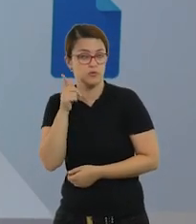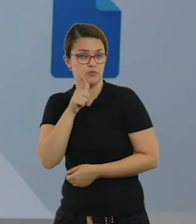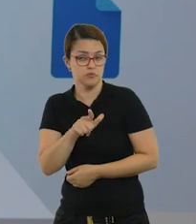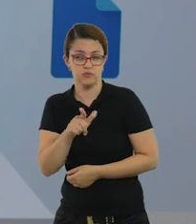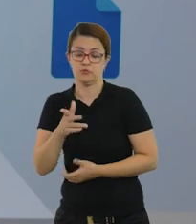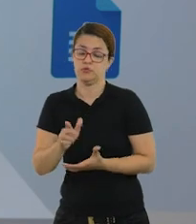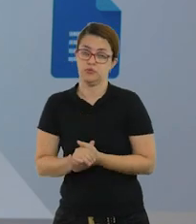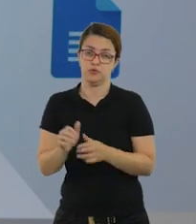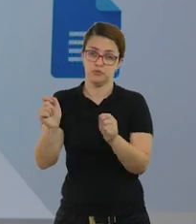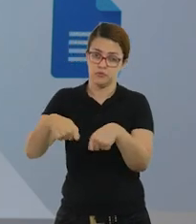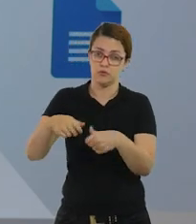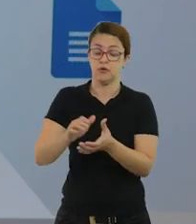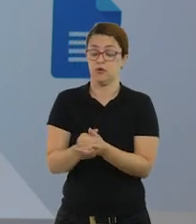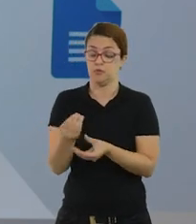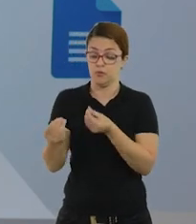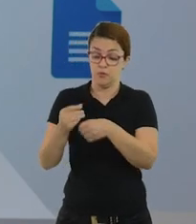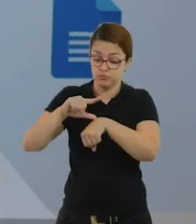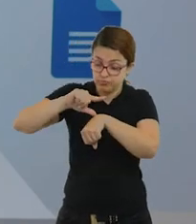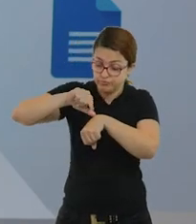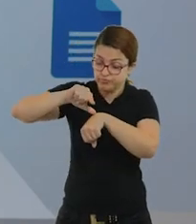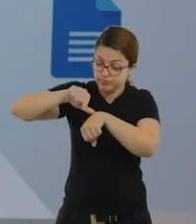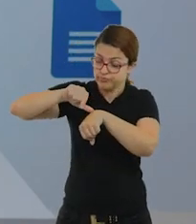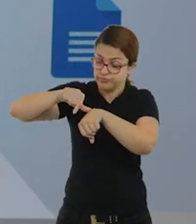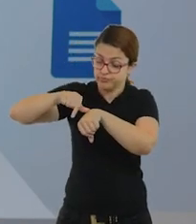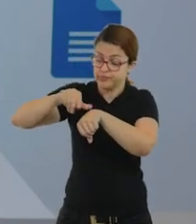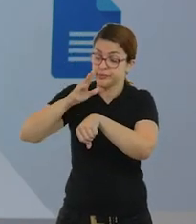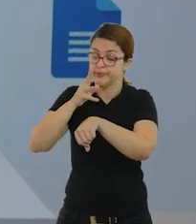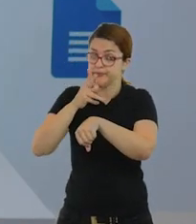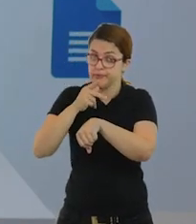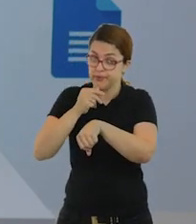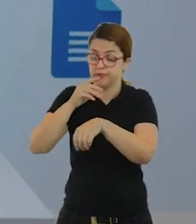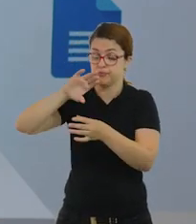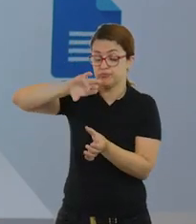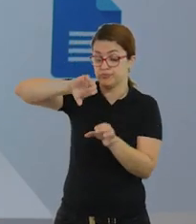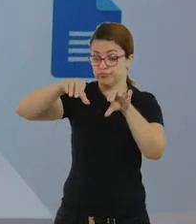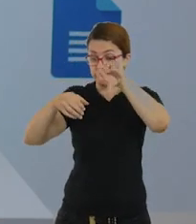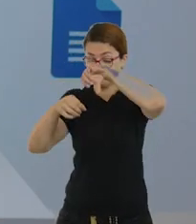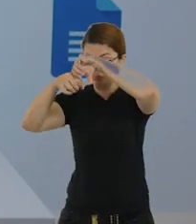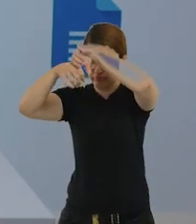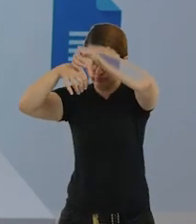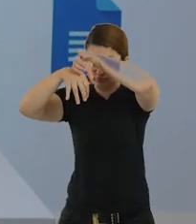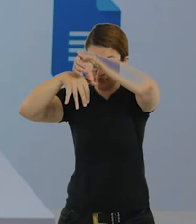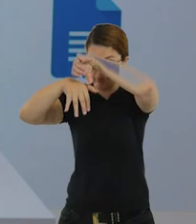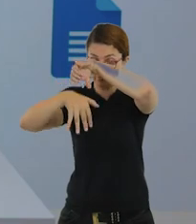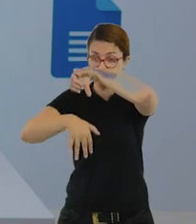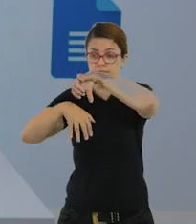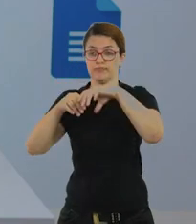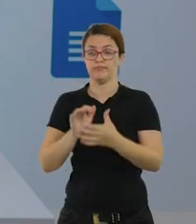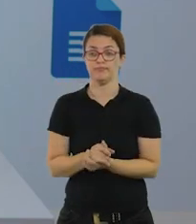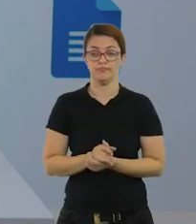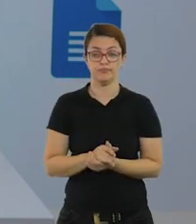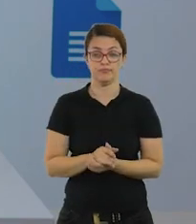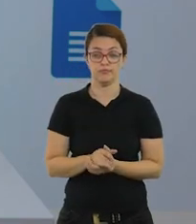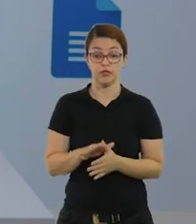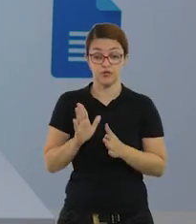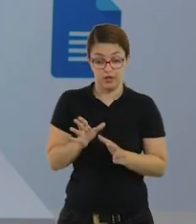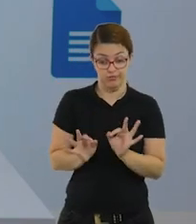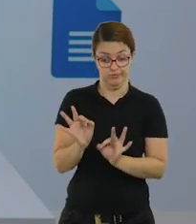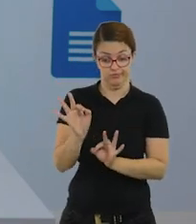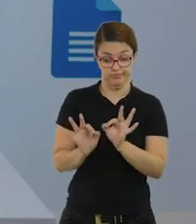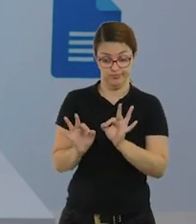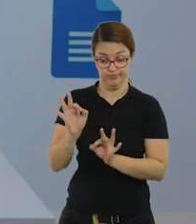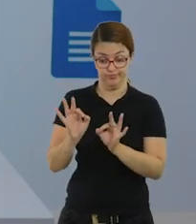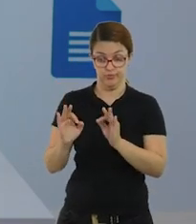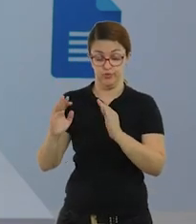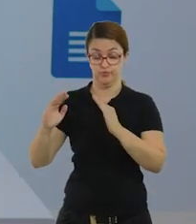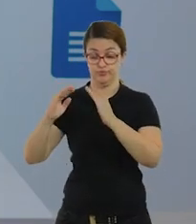fazendo, terceiro, quarto ano. Você utiliza para calcular o tempo dos jogos que você vai fazer lá na sua casa com seus amigos, com a sua família. E esse daqui, que é